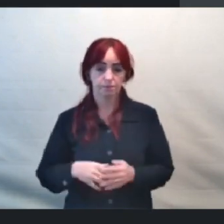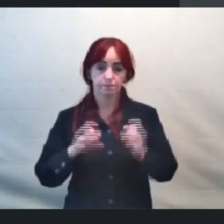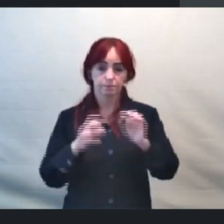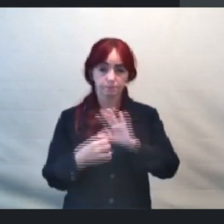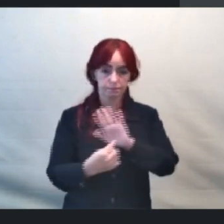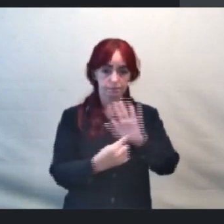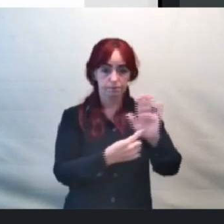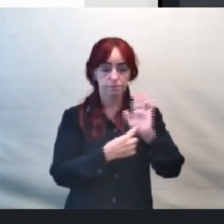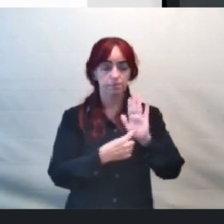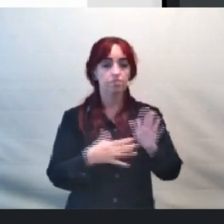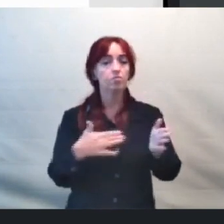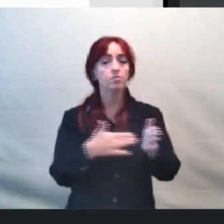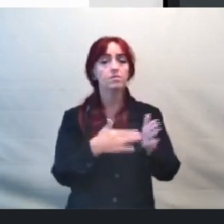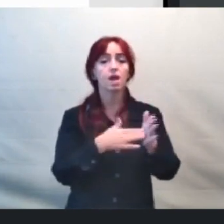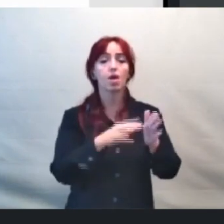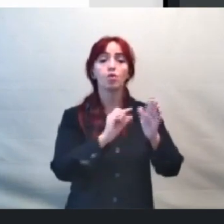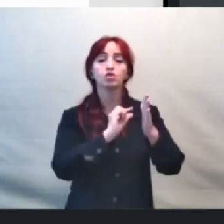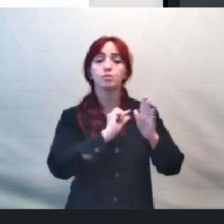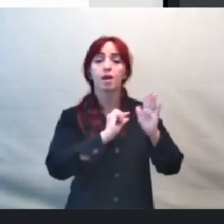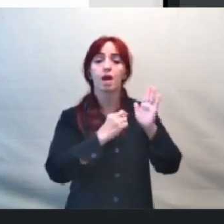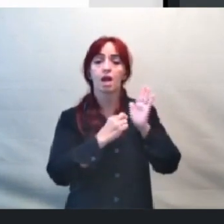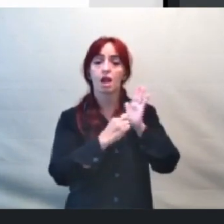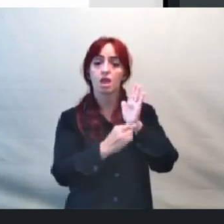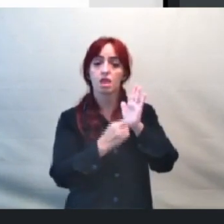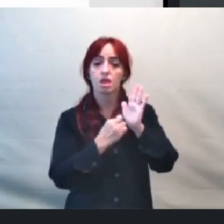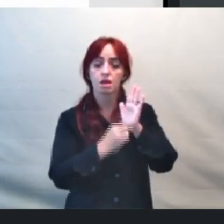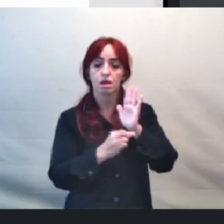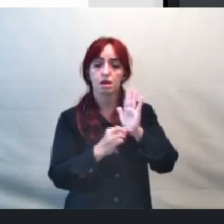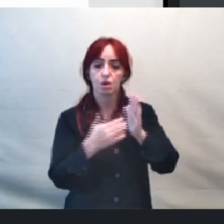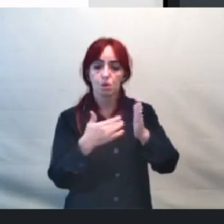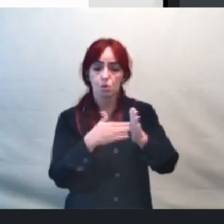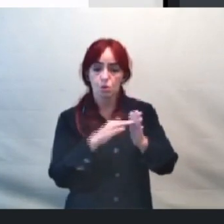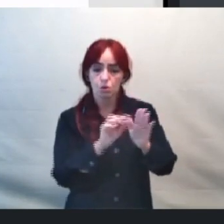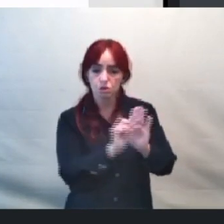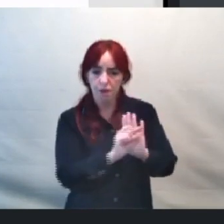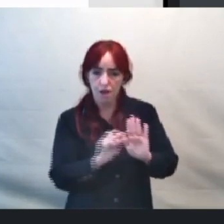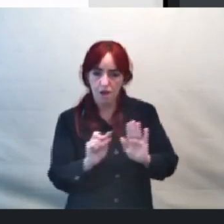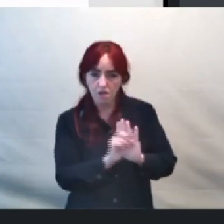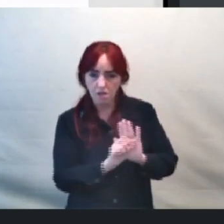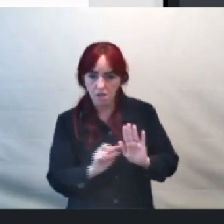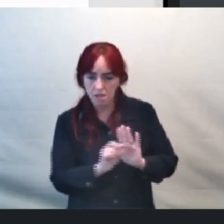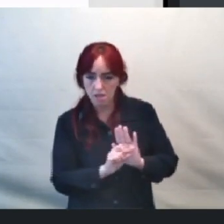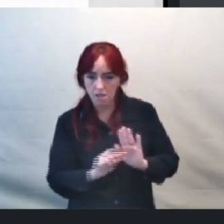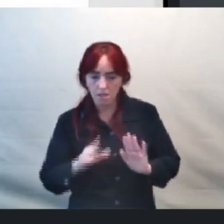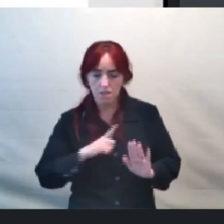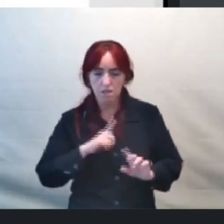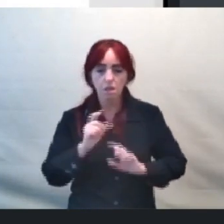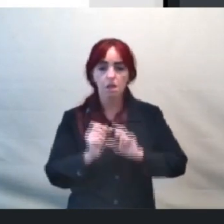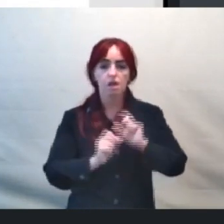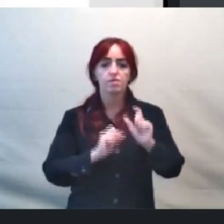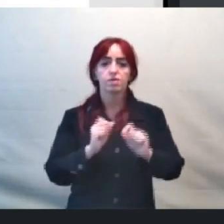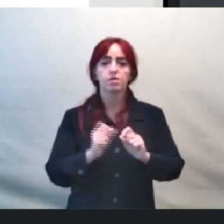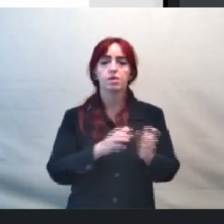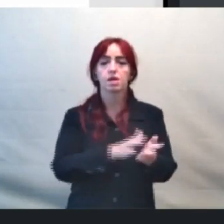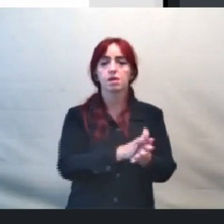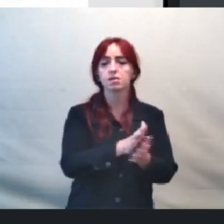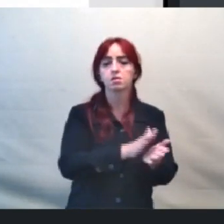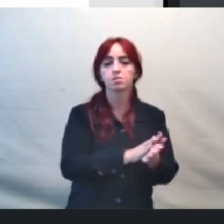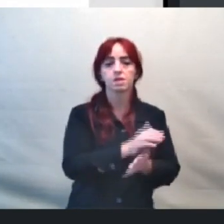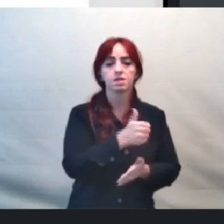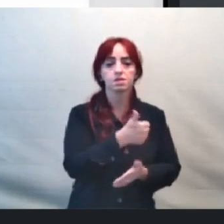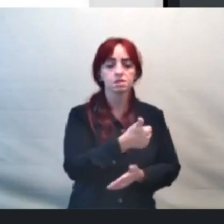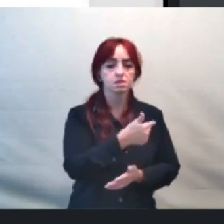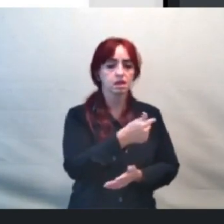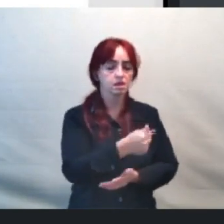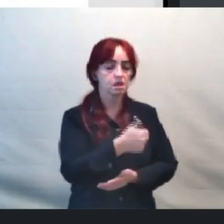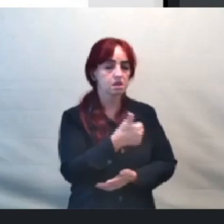na última linha aqui, né, nós tínhamos na LOA do ano passado uma despesa de